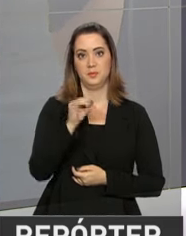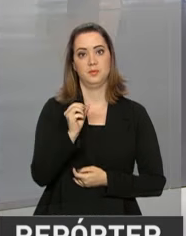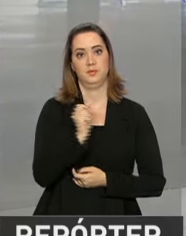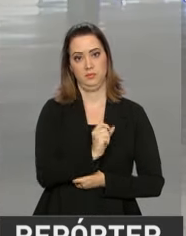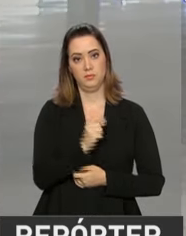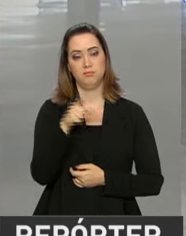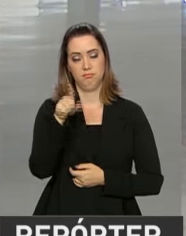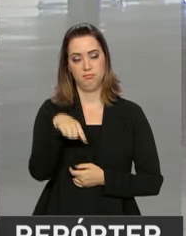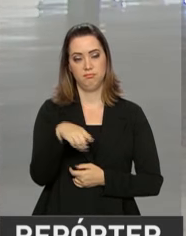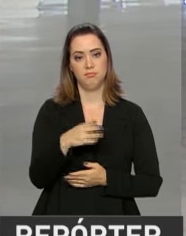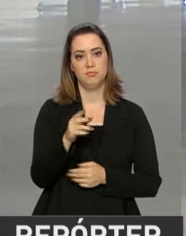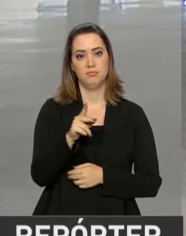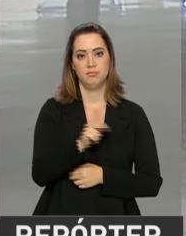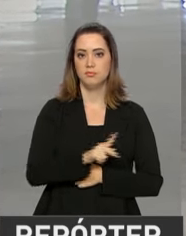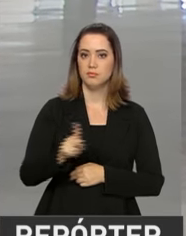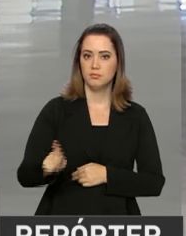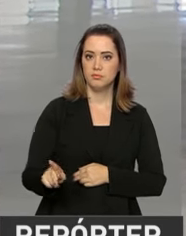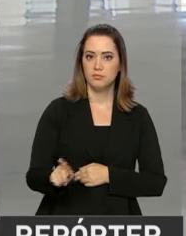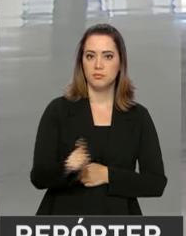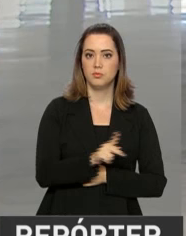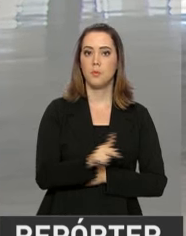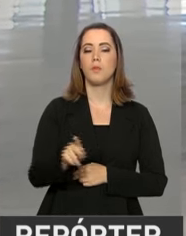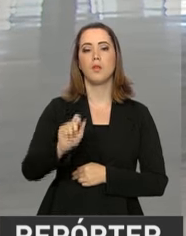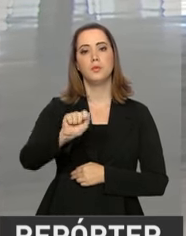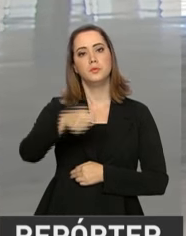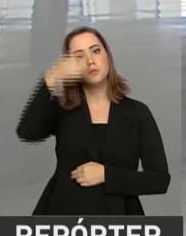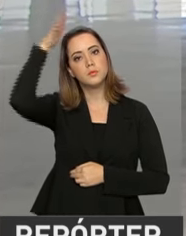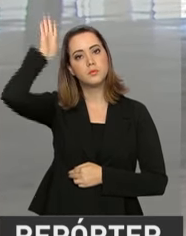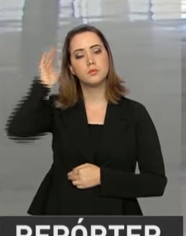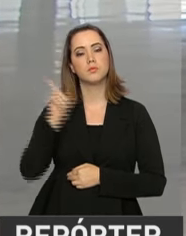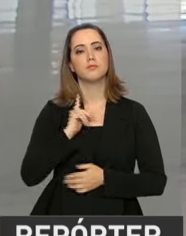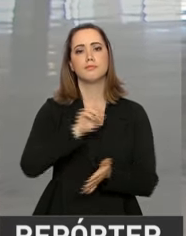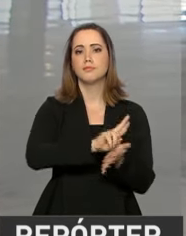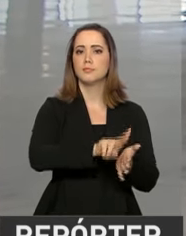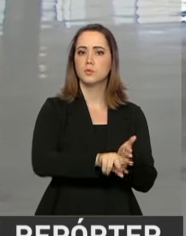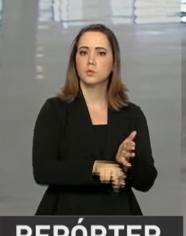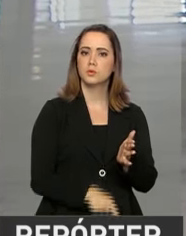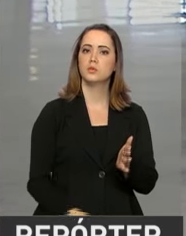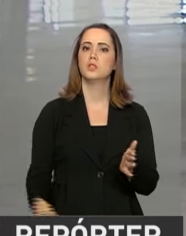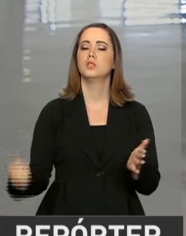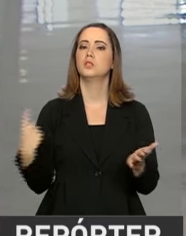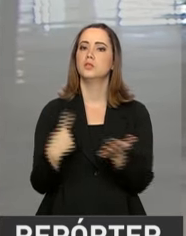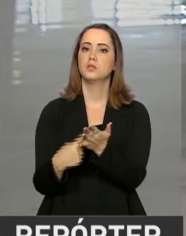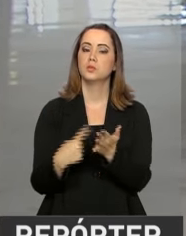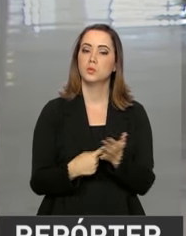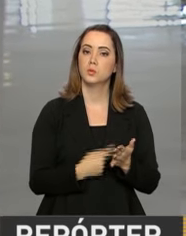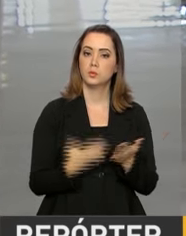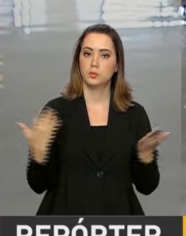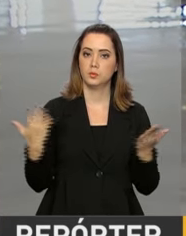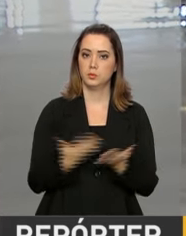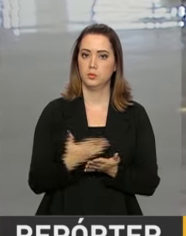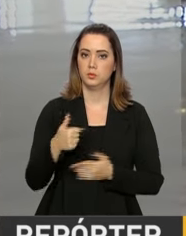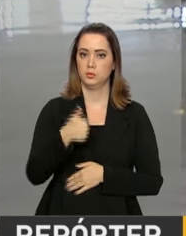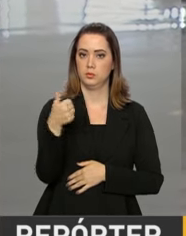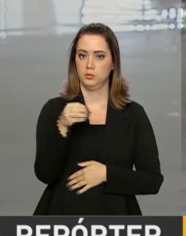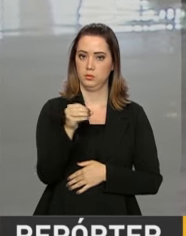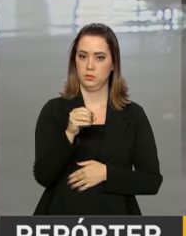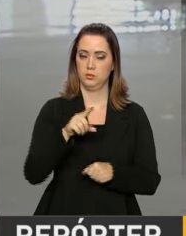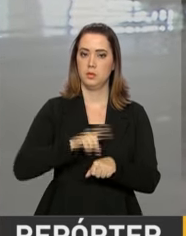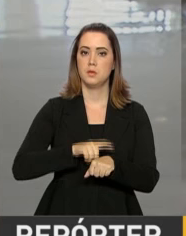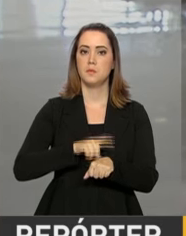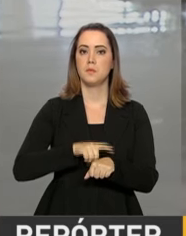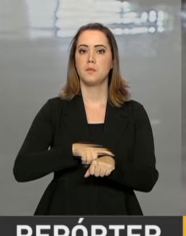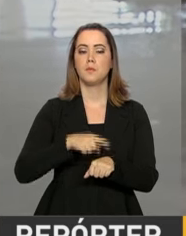É como você disse, o presidente em exercício tem uma série de compromissos hoje aqui no Palácio do Planalto. Às 10 horas da manhã, ele recebeu